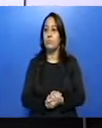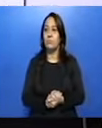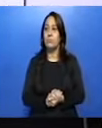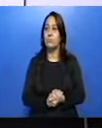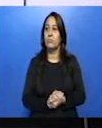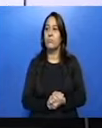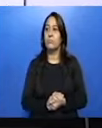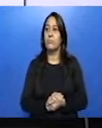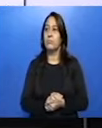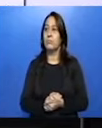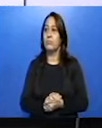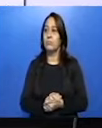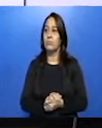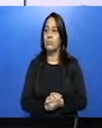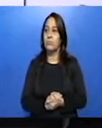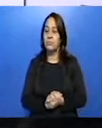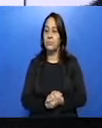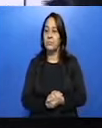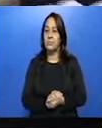Certo?